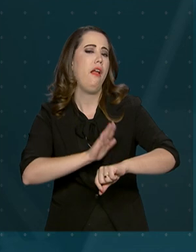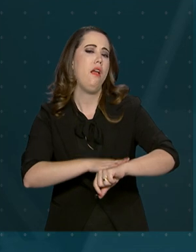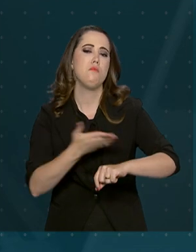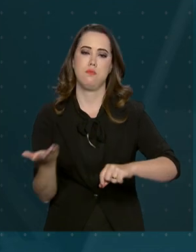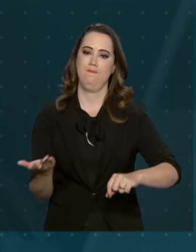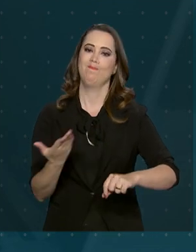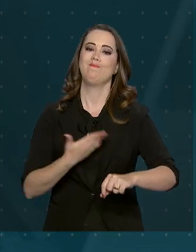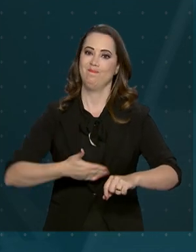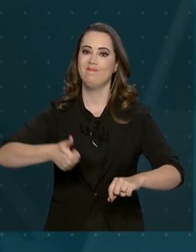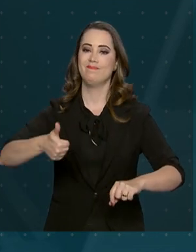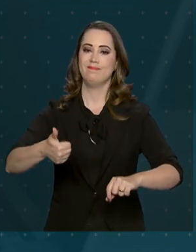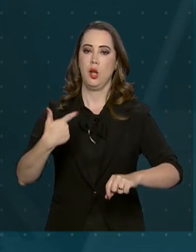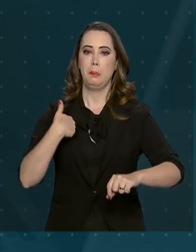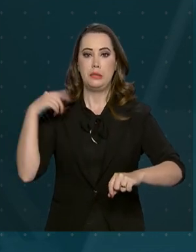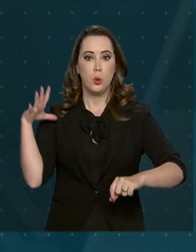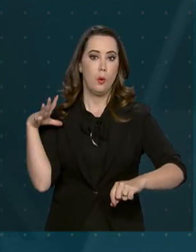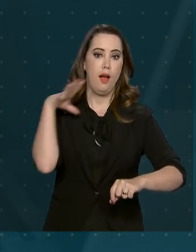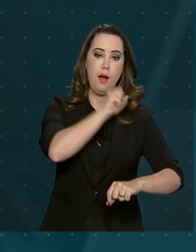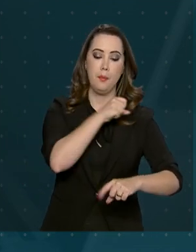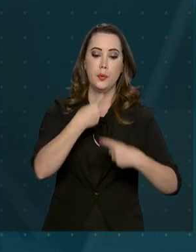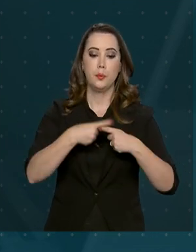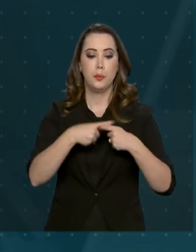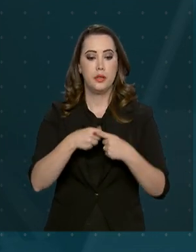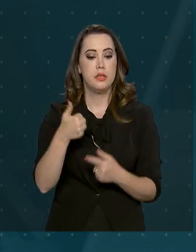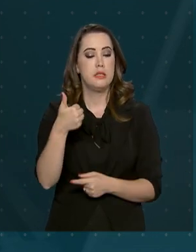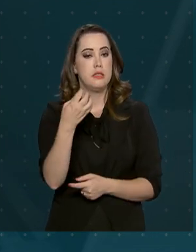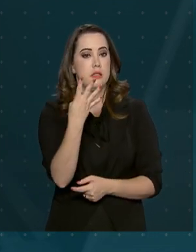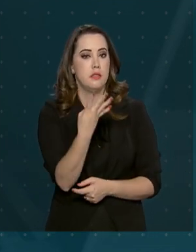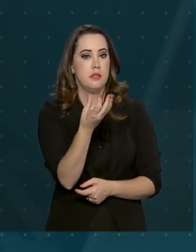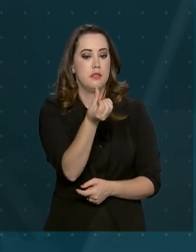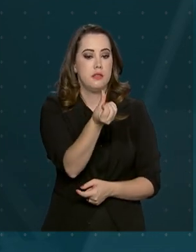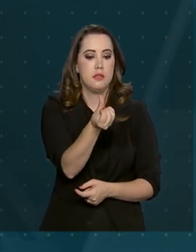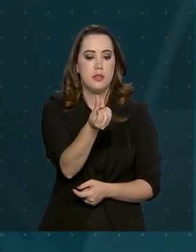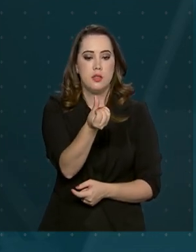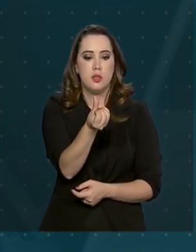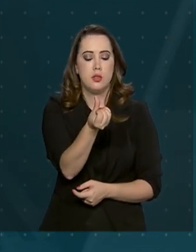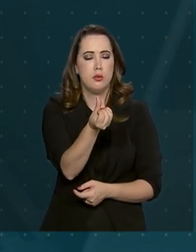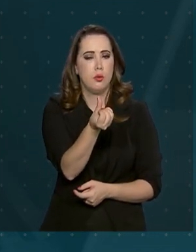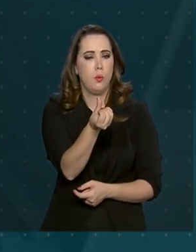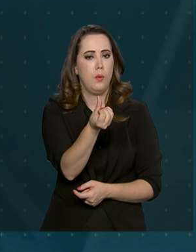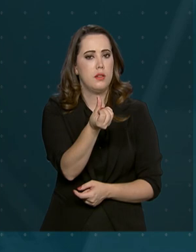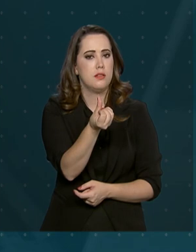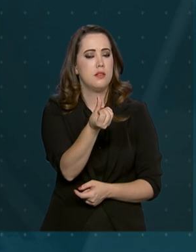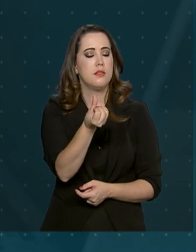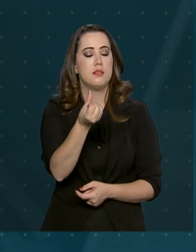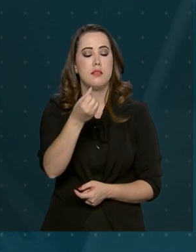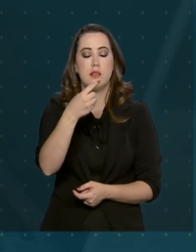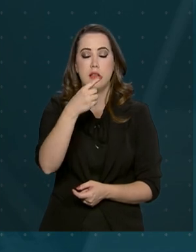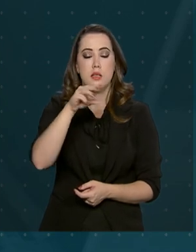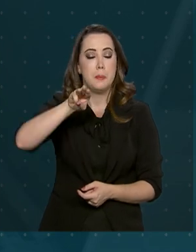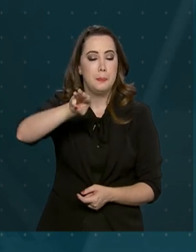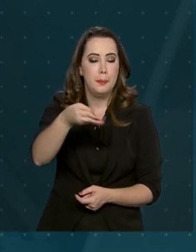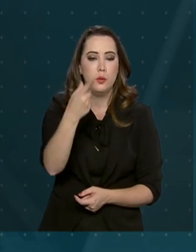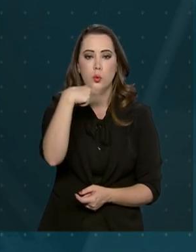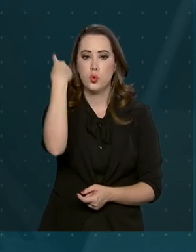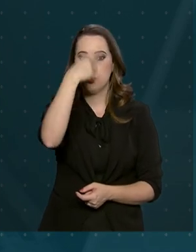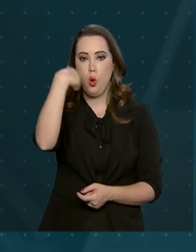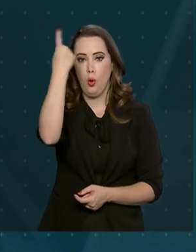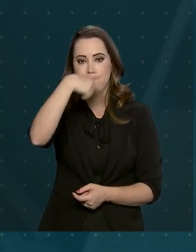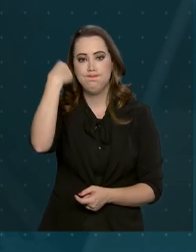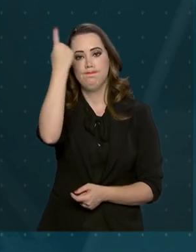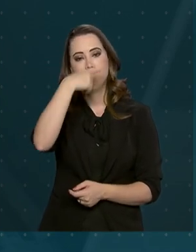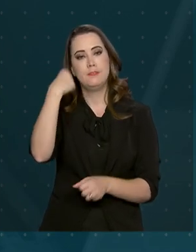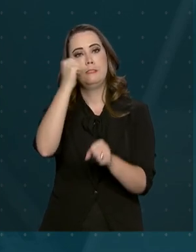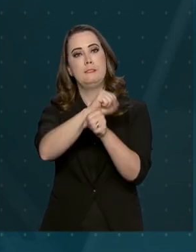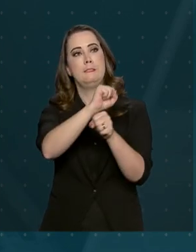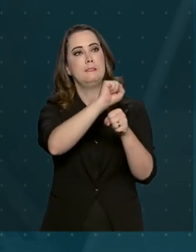estimativa é que quase 147 milhões de horas por ano deixam de ser gastas pelas pessoas para